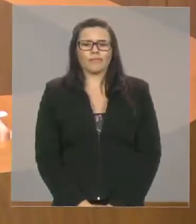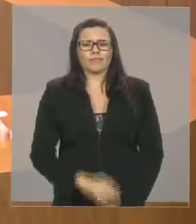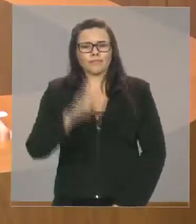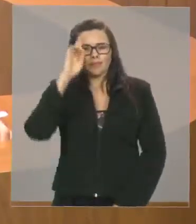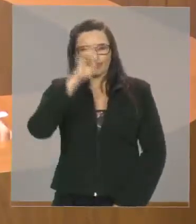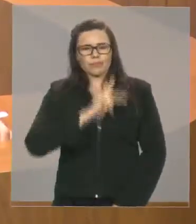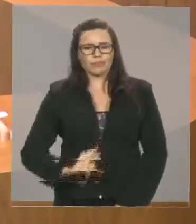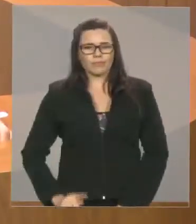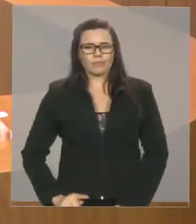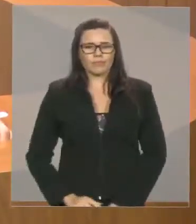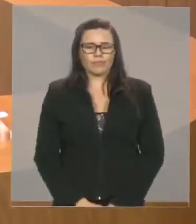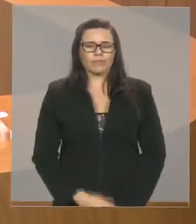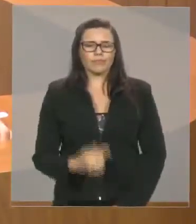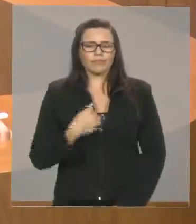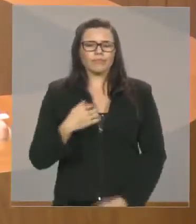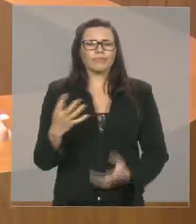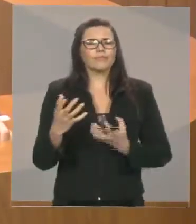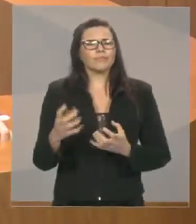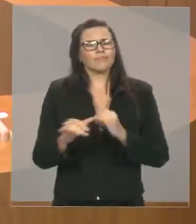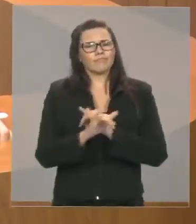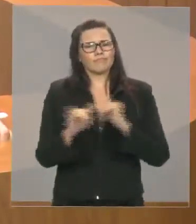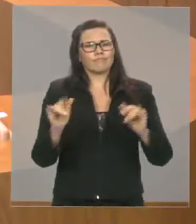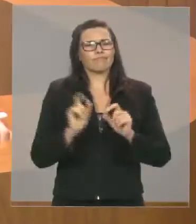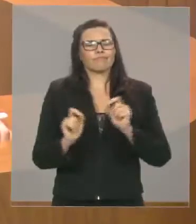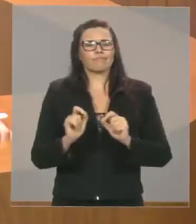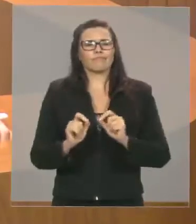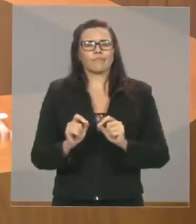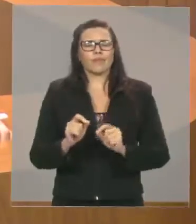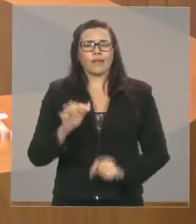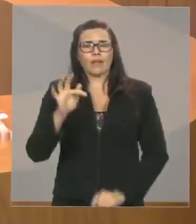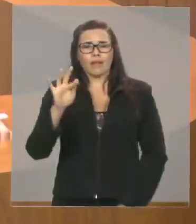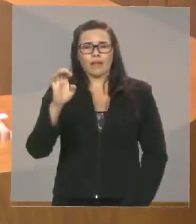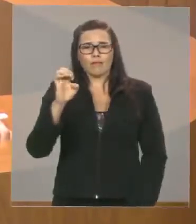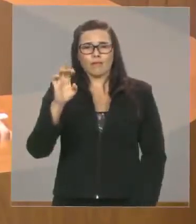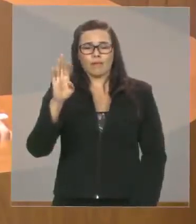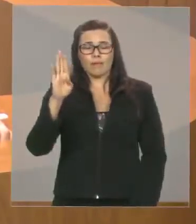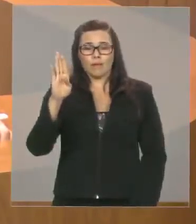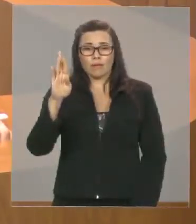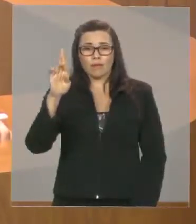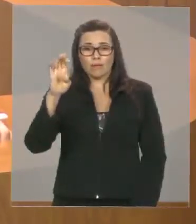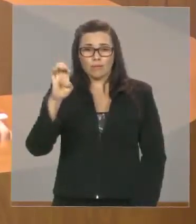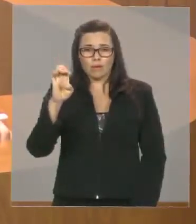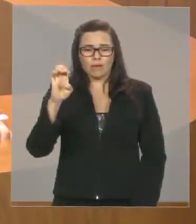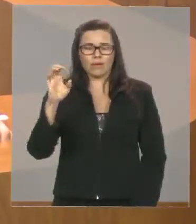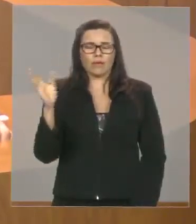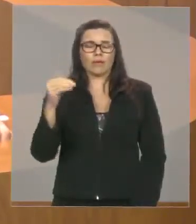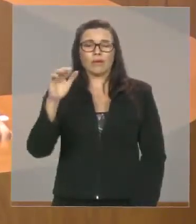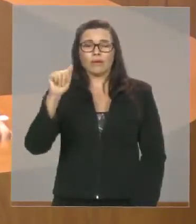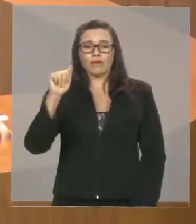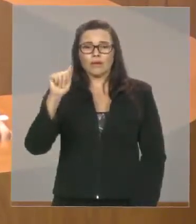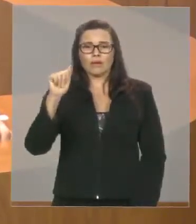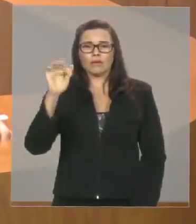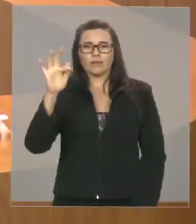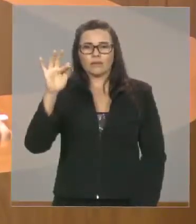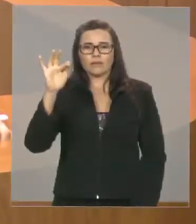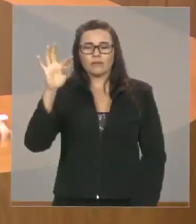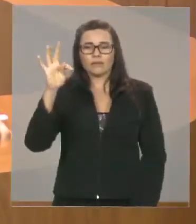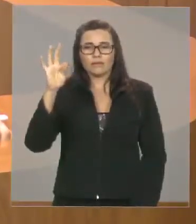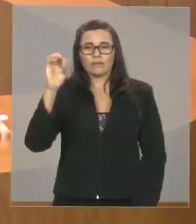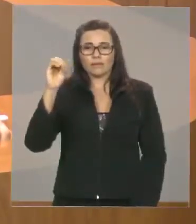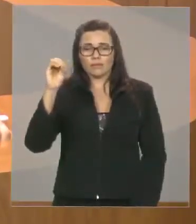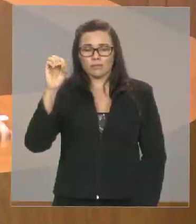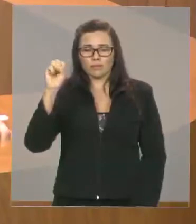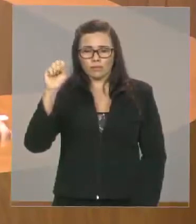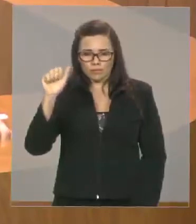questão da febre aftosa, não apenas porque está causando um grande reboliço no Brasil, virando notícia nos principais